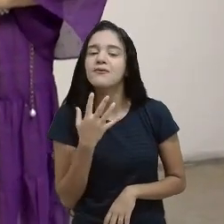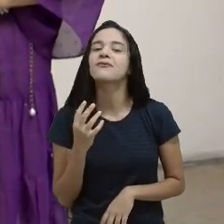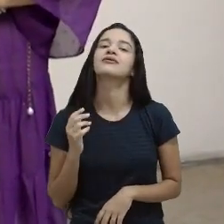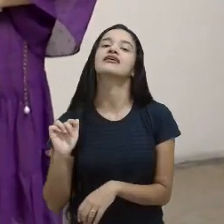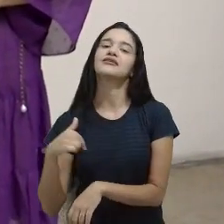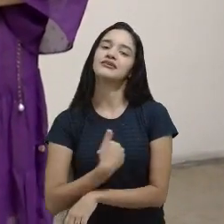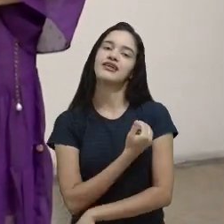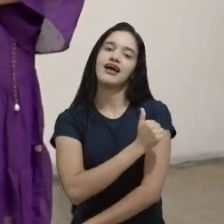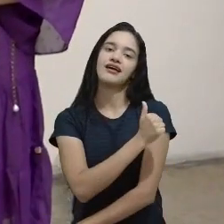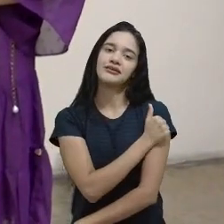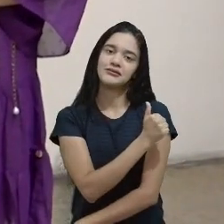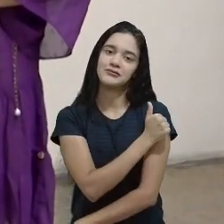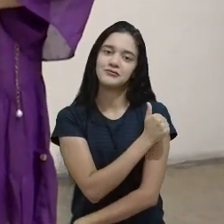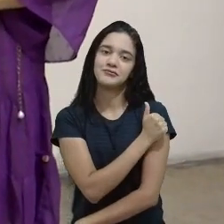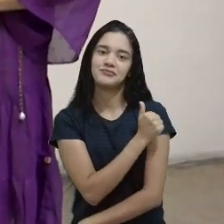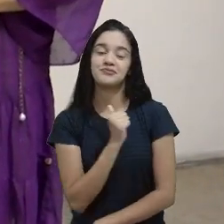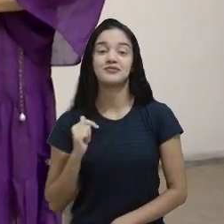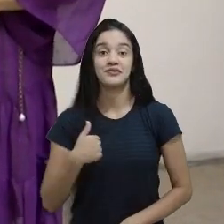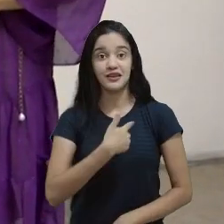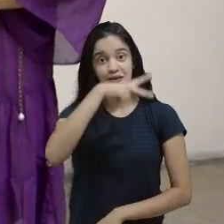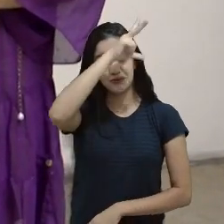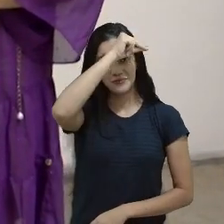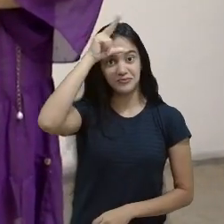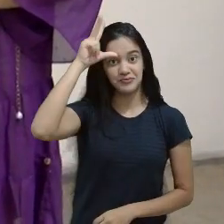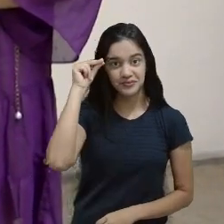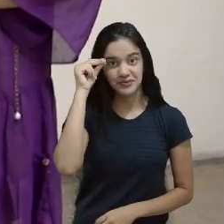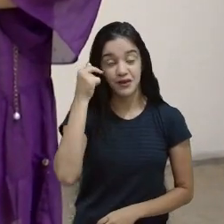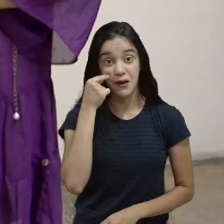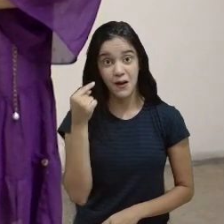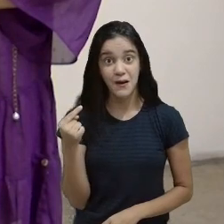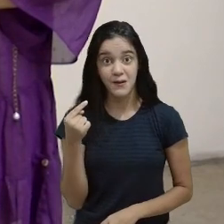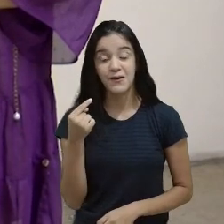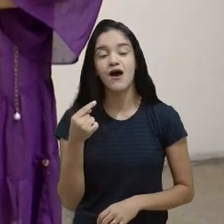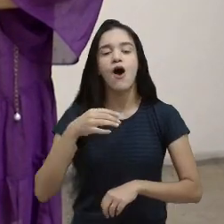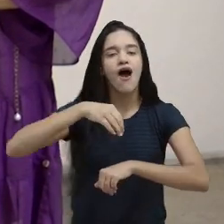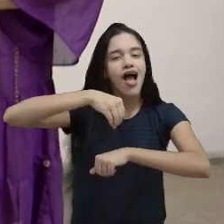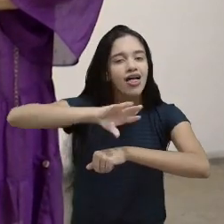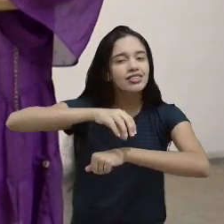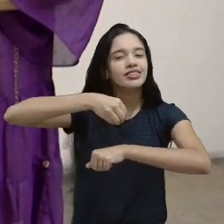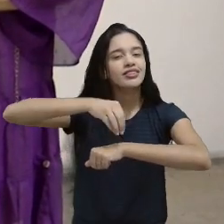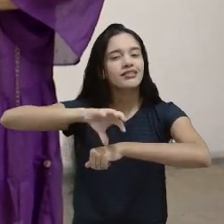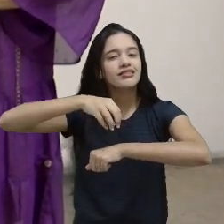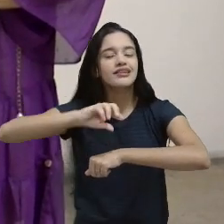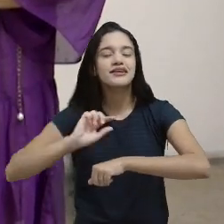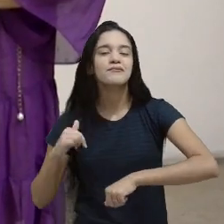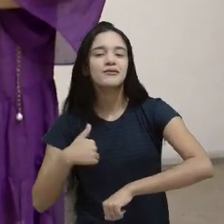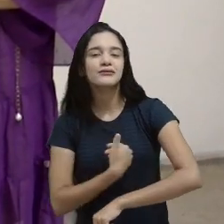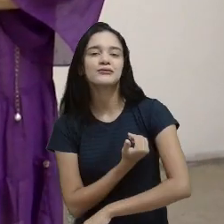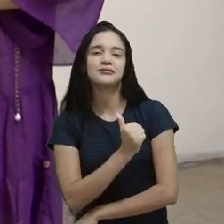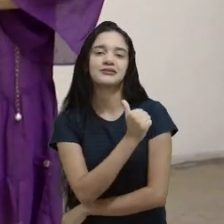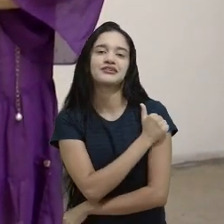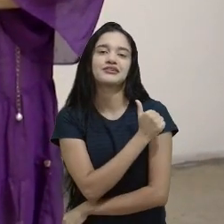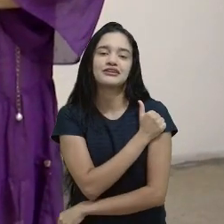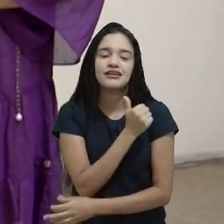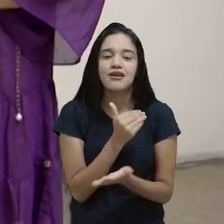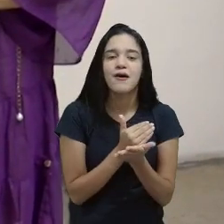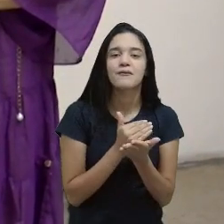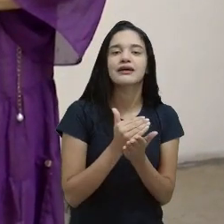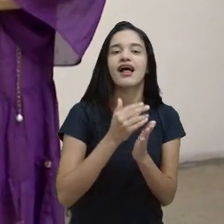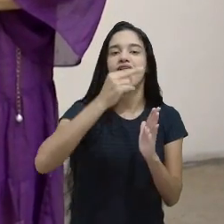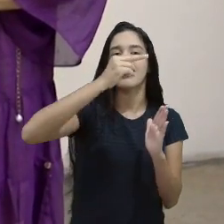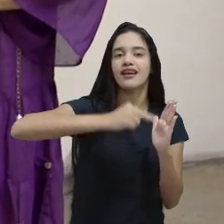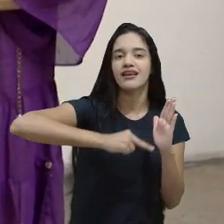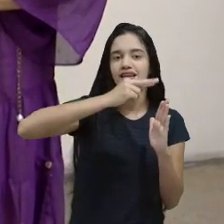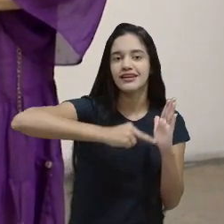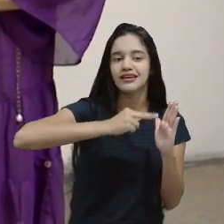nossos alunos e alunas da nossa rede. Então, deixa para a gente aquela dica, não é? Para os nossos alunos que estão iniciando na